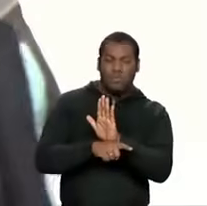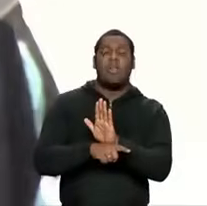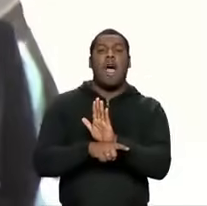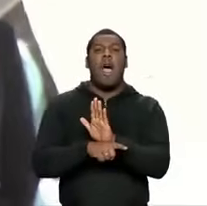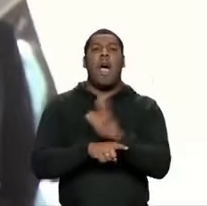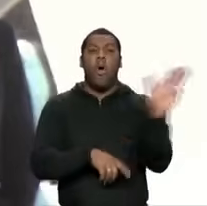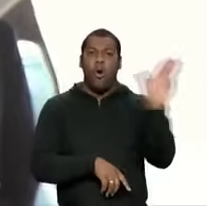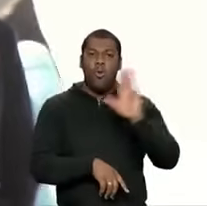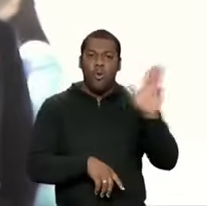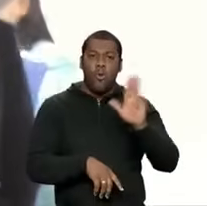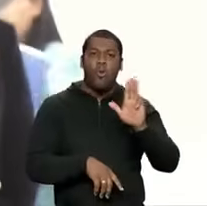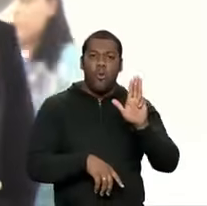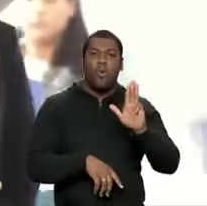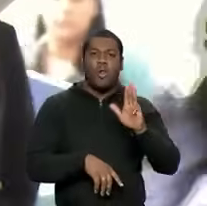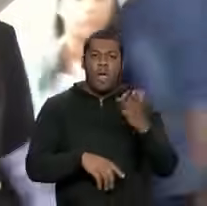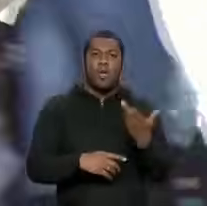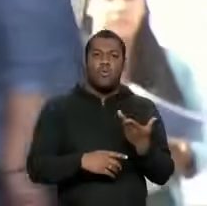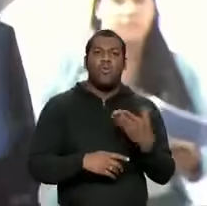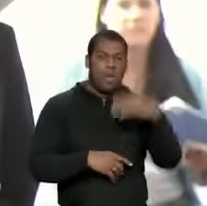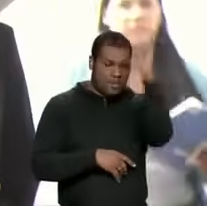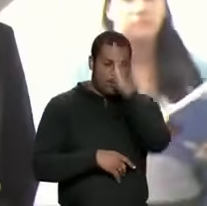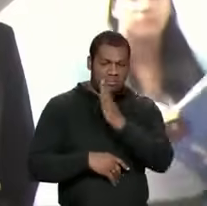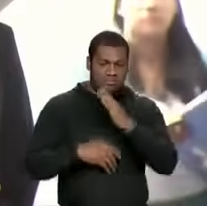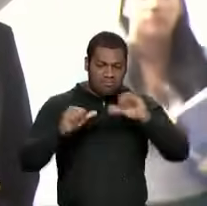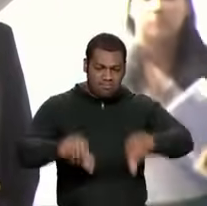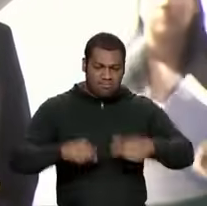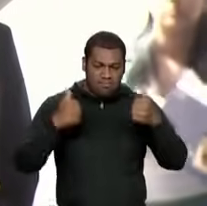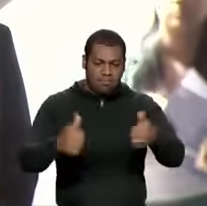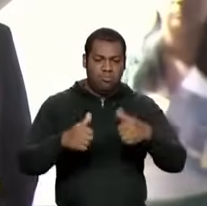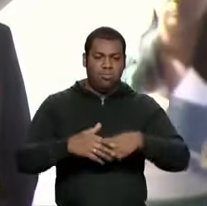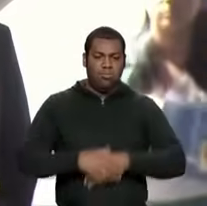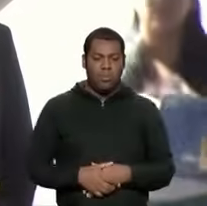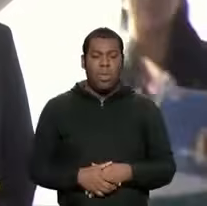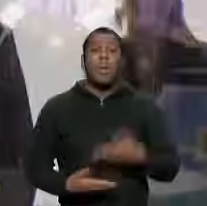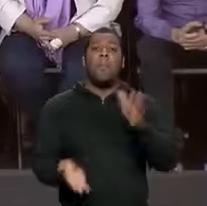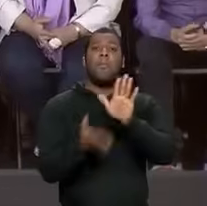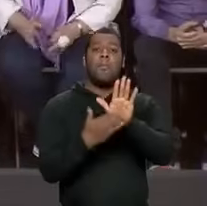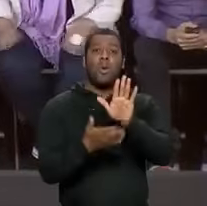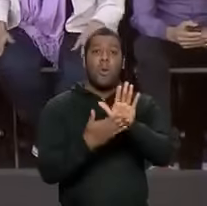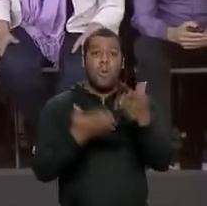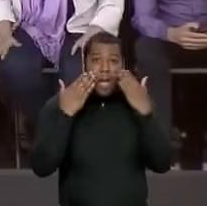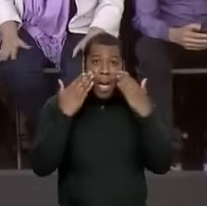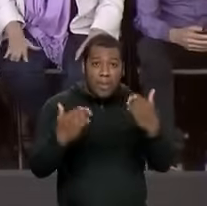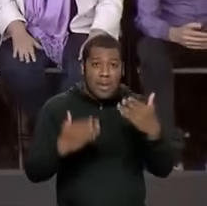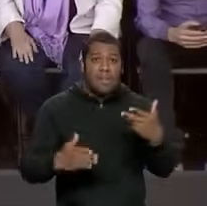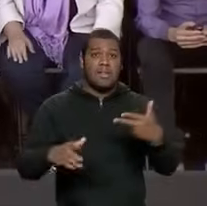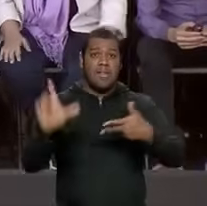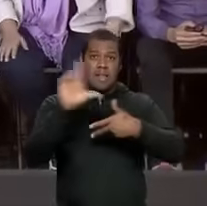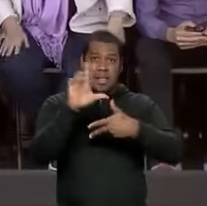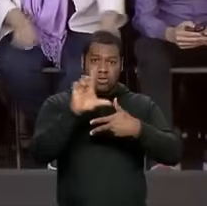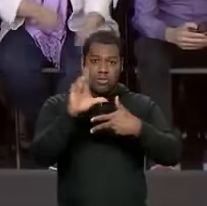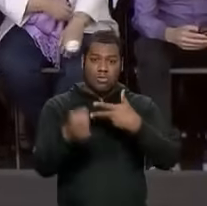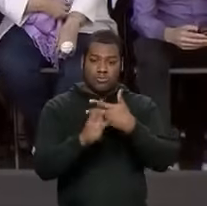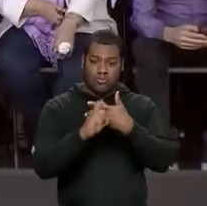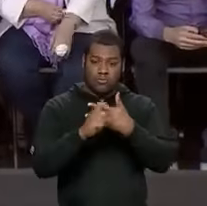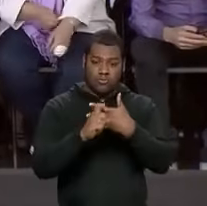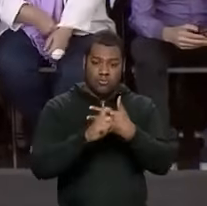entregamos a nossa falta Presidente ao executivo e legisla tivo esperamos